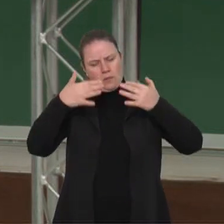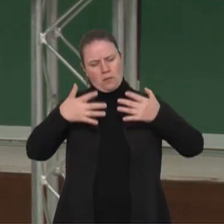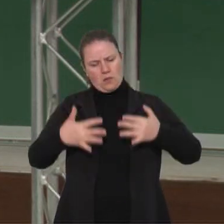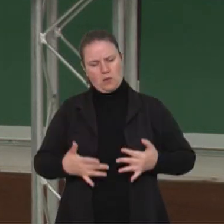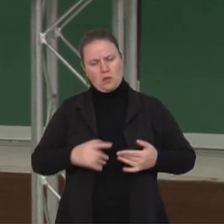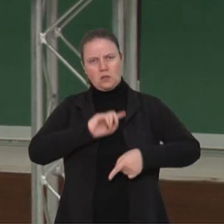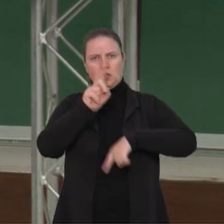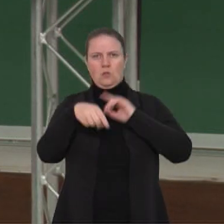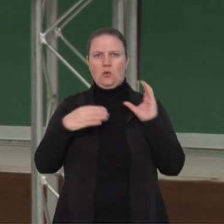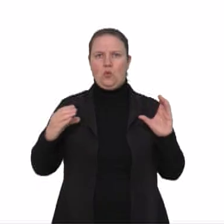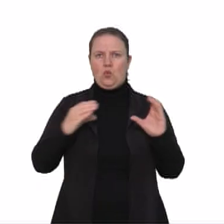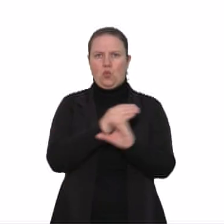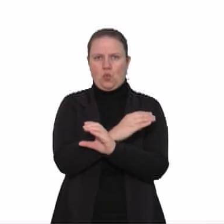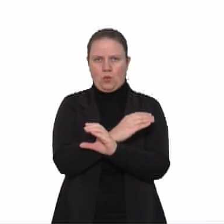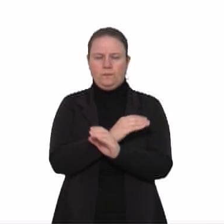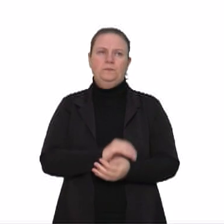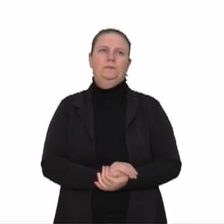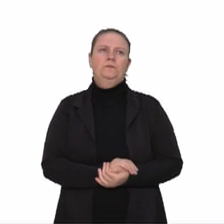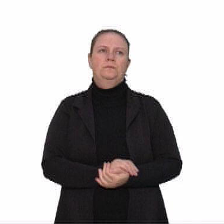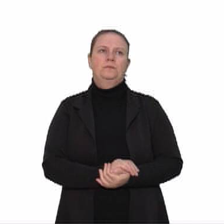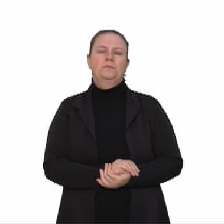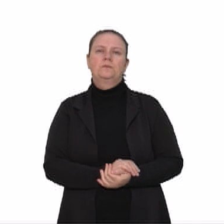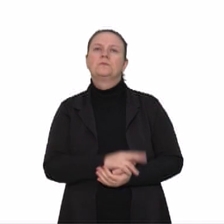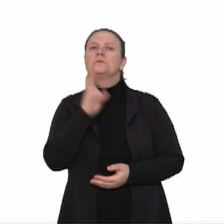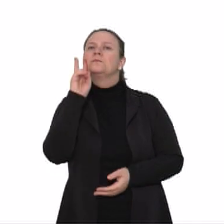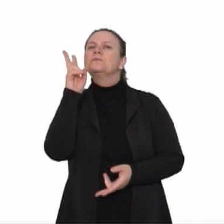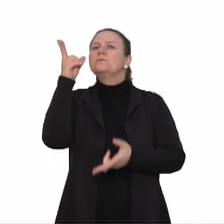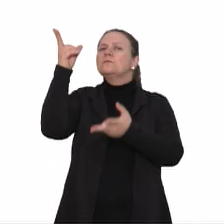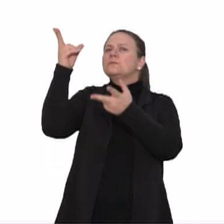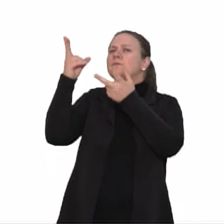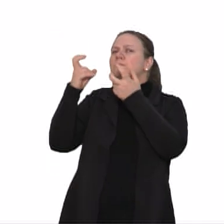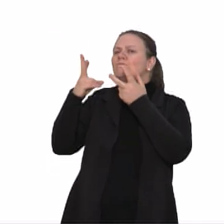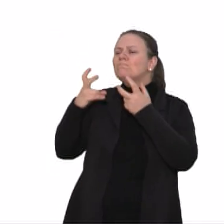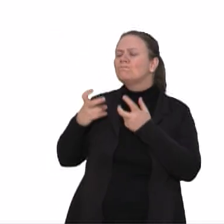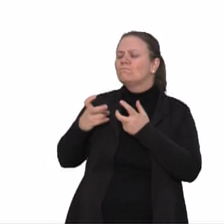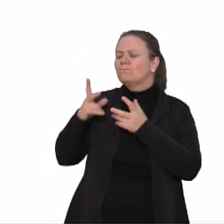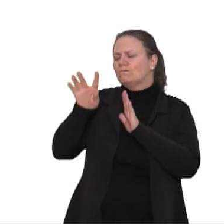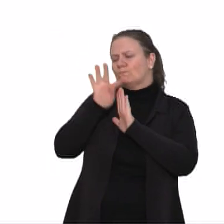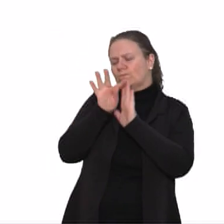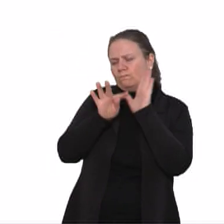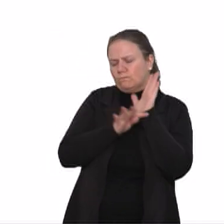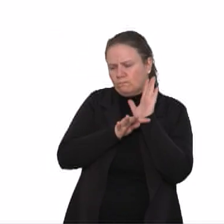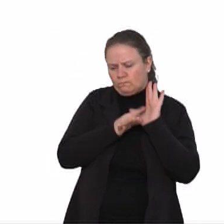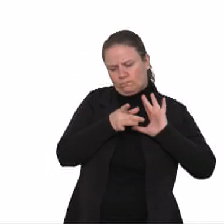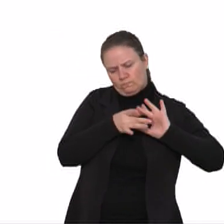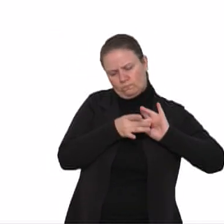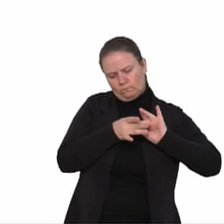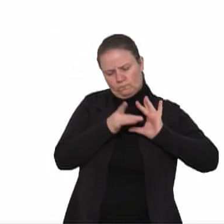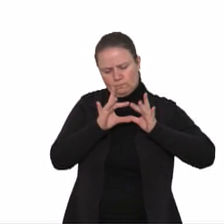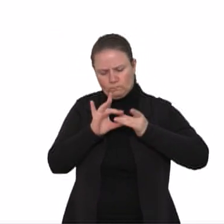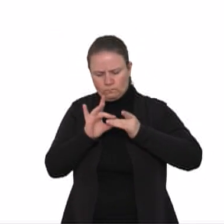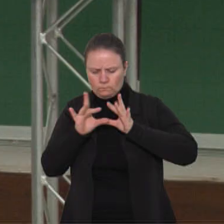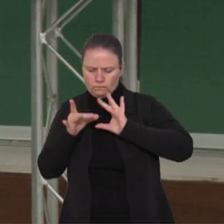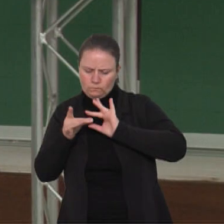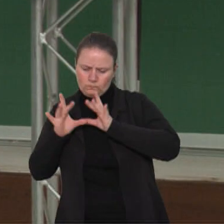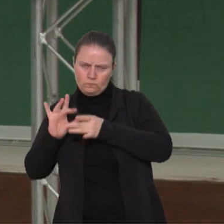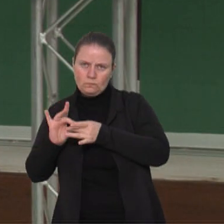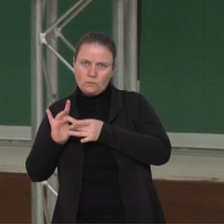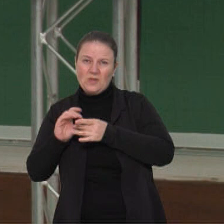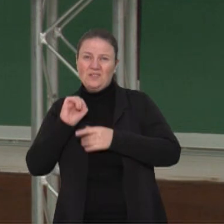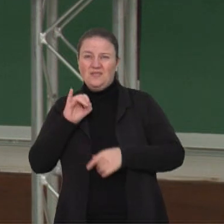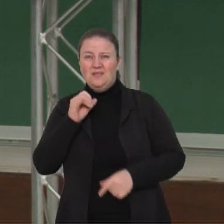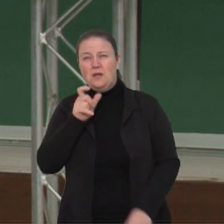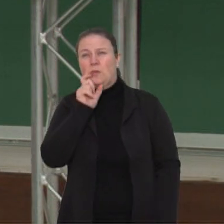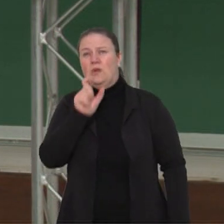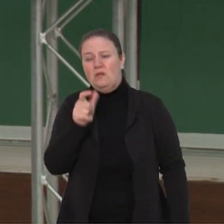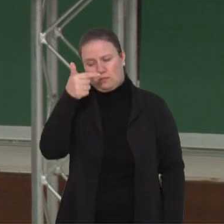Tudo bem? Verifique se o teu texto está coerente, se teu texto está lógico, se você não repetiu várias vezes